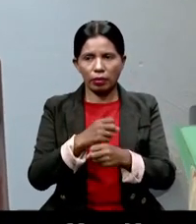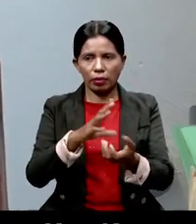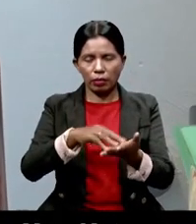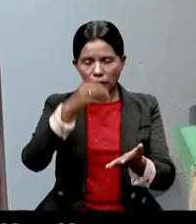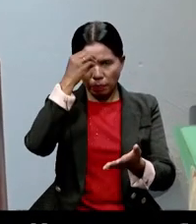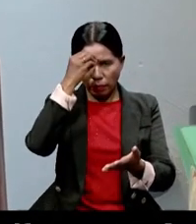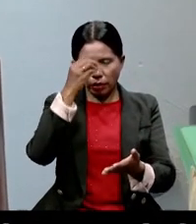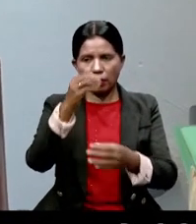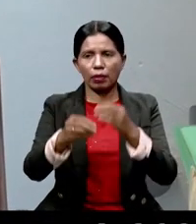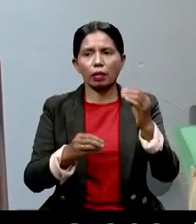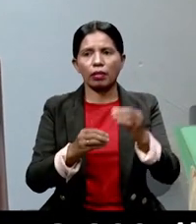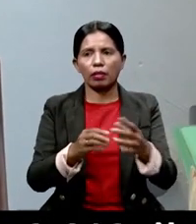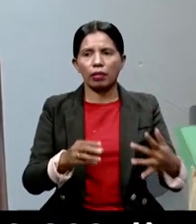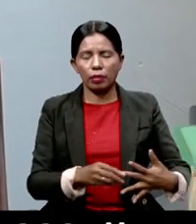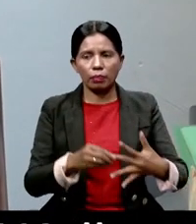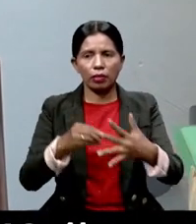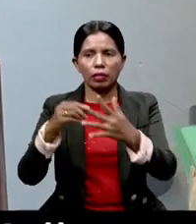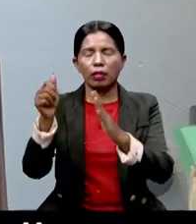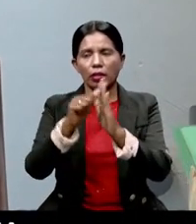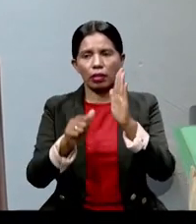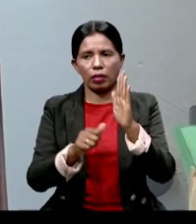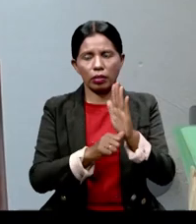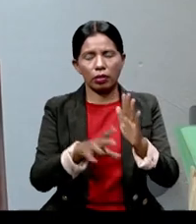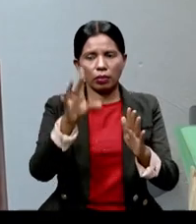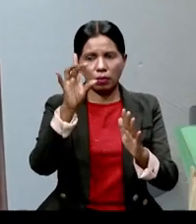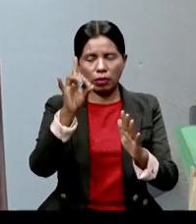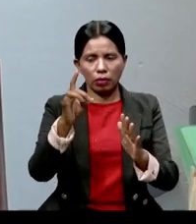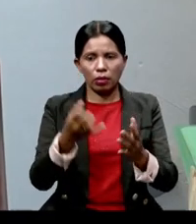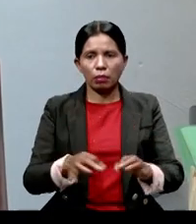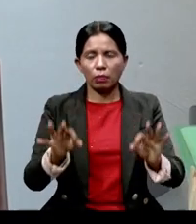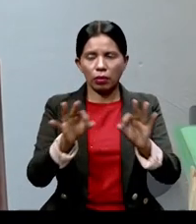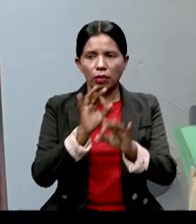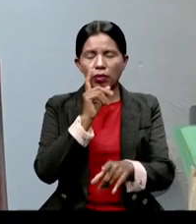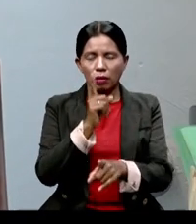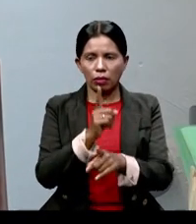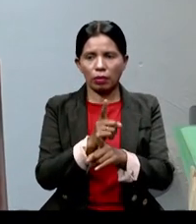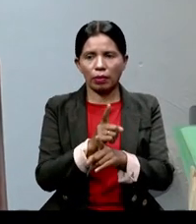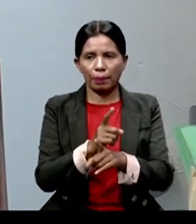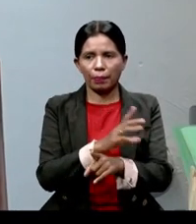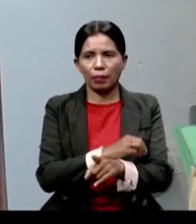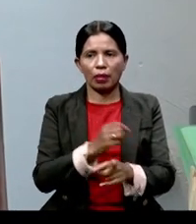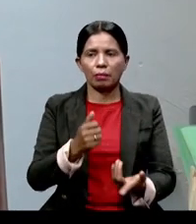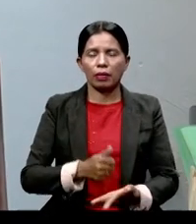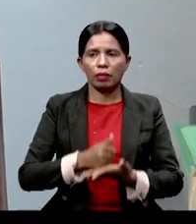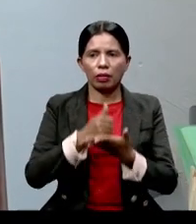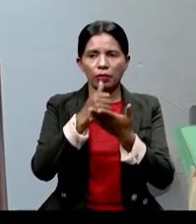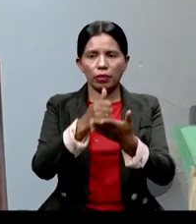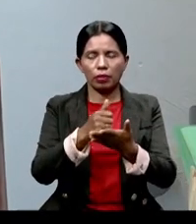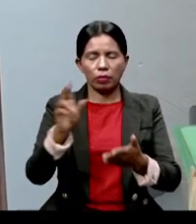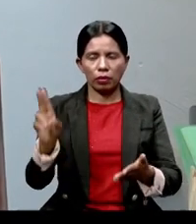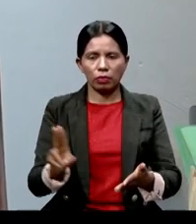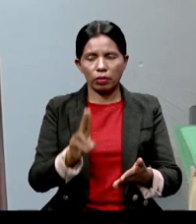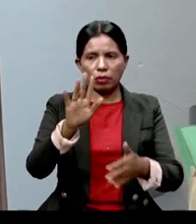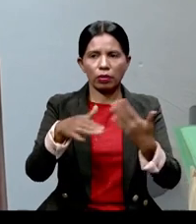aprendizagem, lhe o artigo. Artigo Val não é importante ter teve, sato não é tulun universidade, será